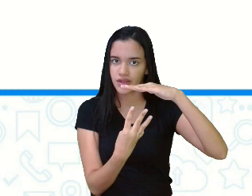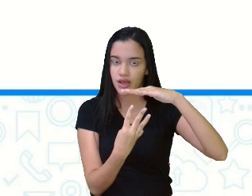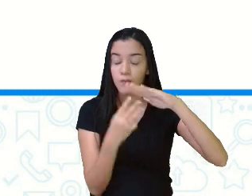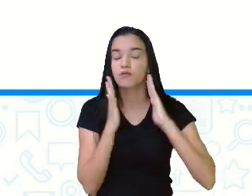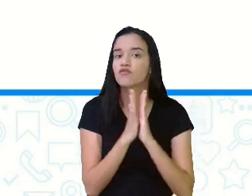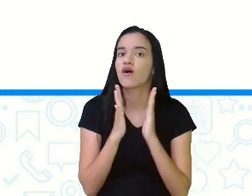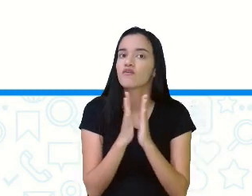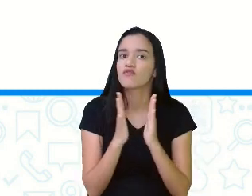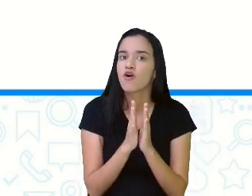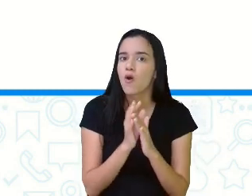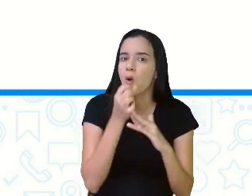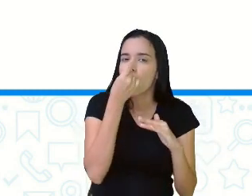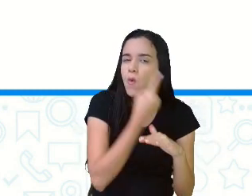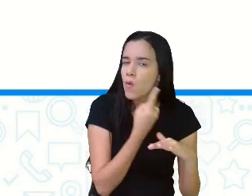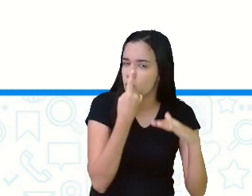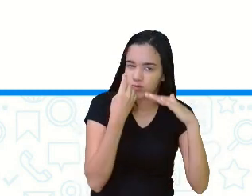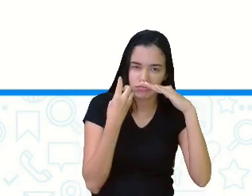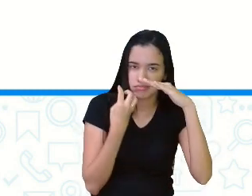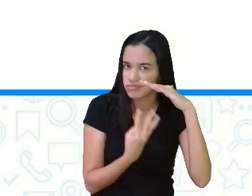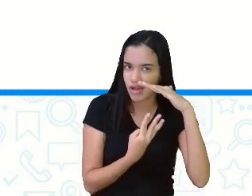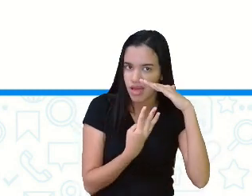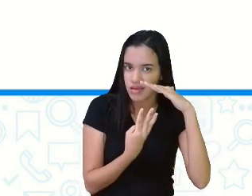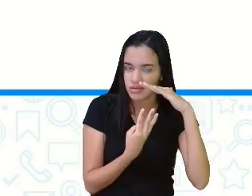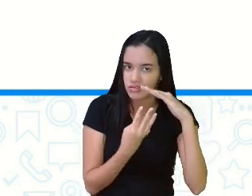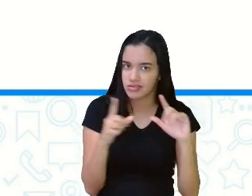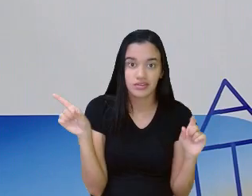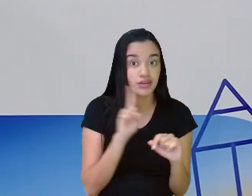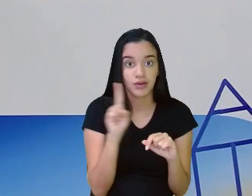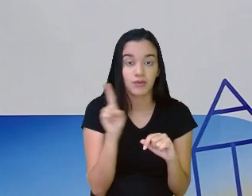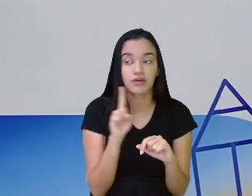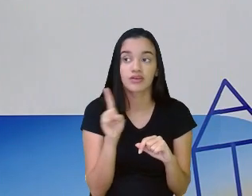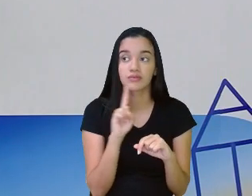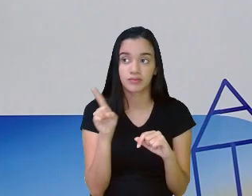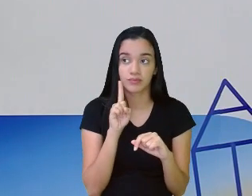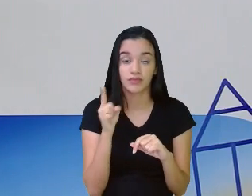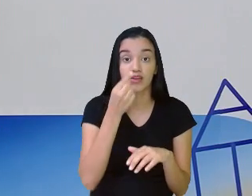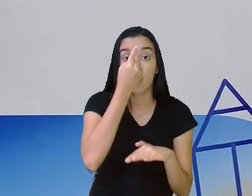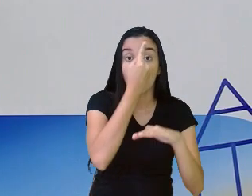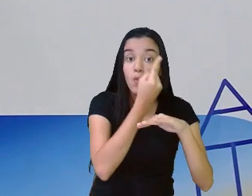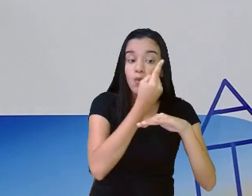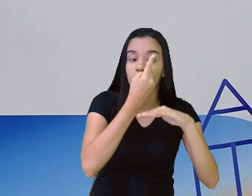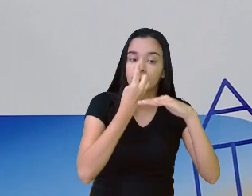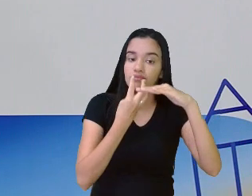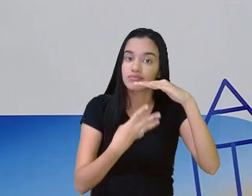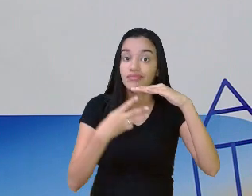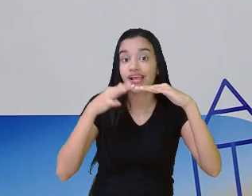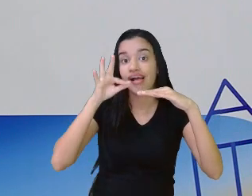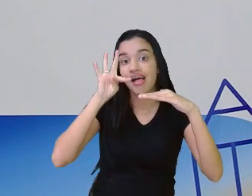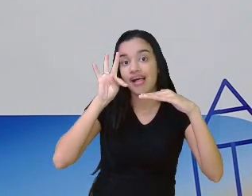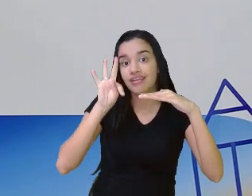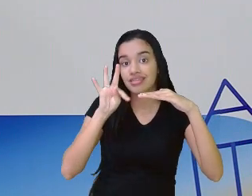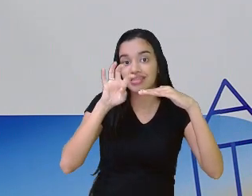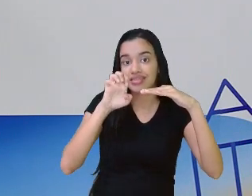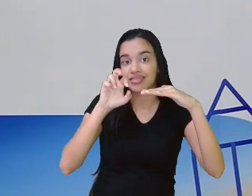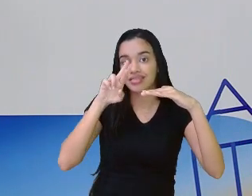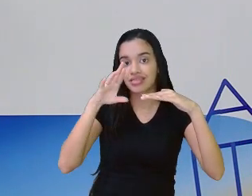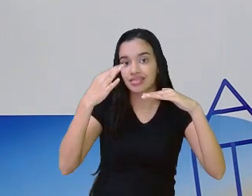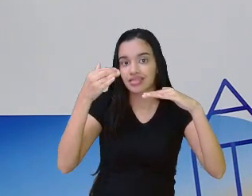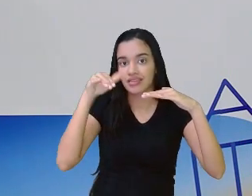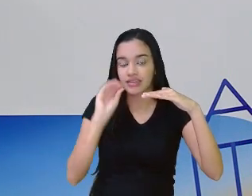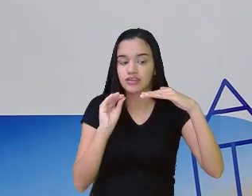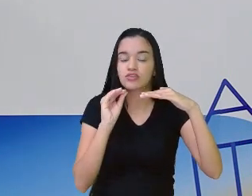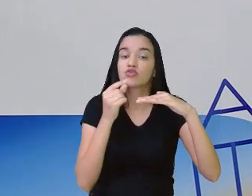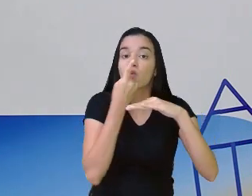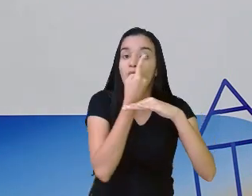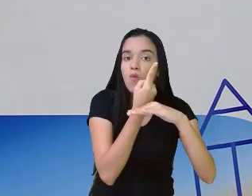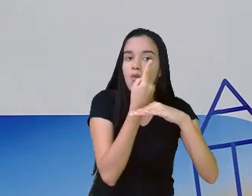escola falando 1/3 não. Você assiste Educa Recife, sabe que é 1/3.